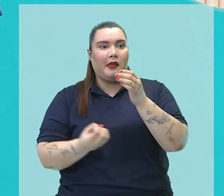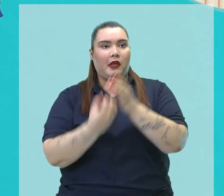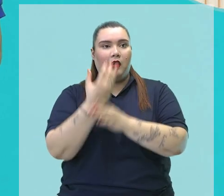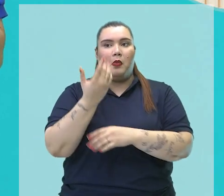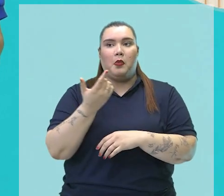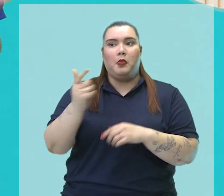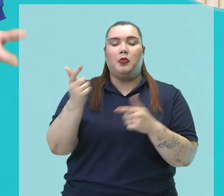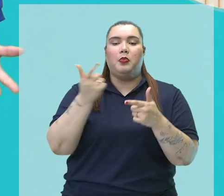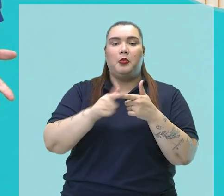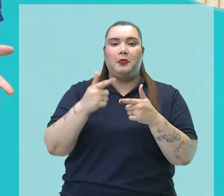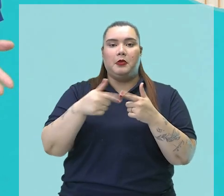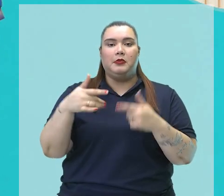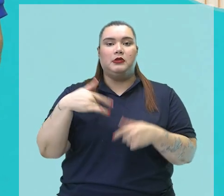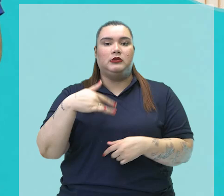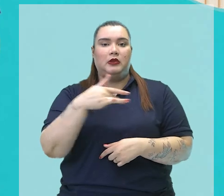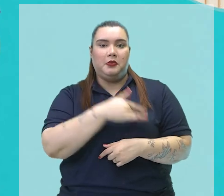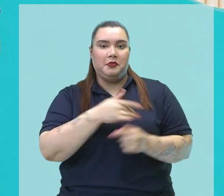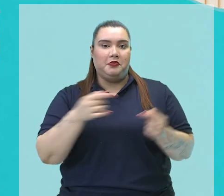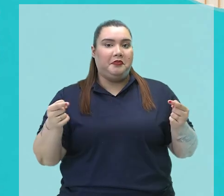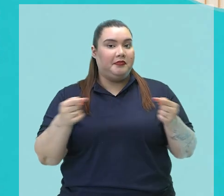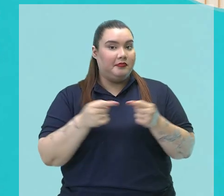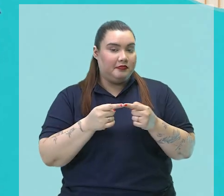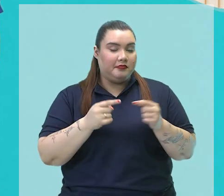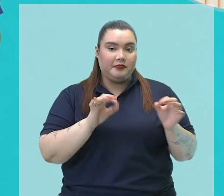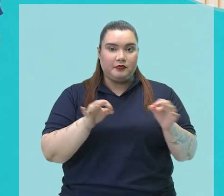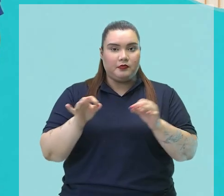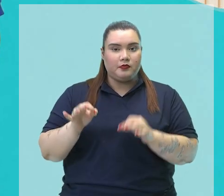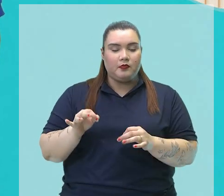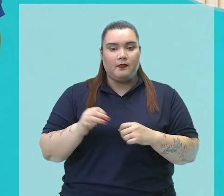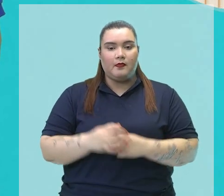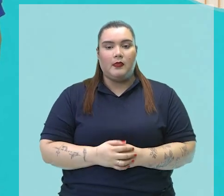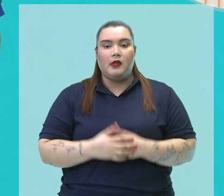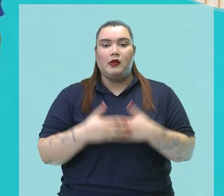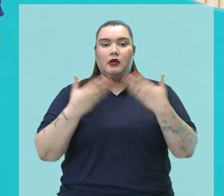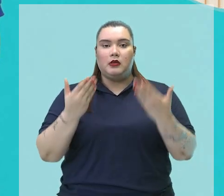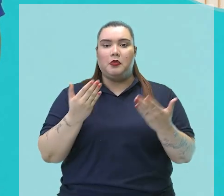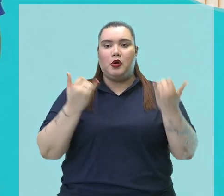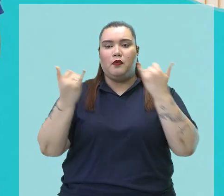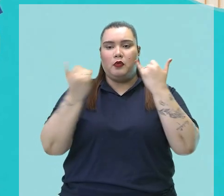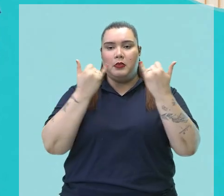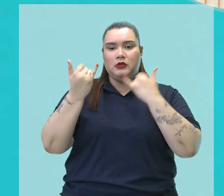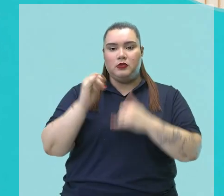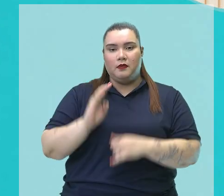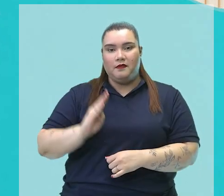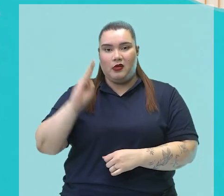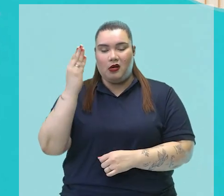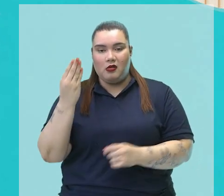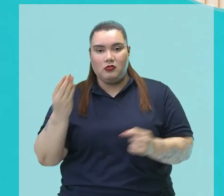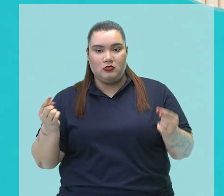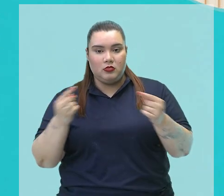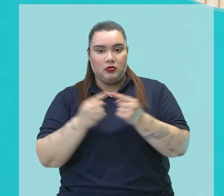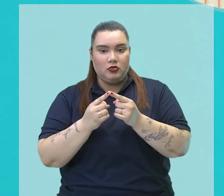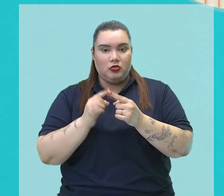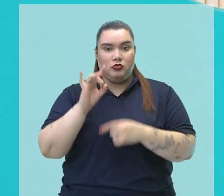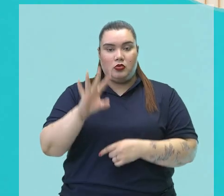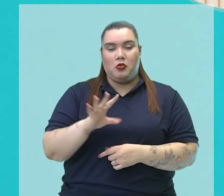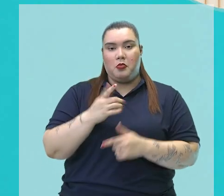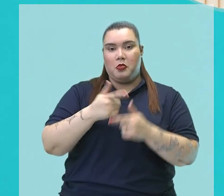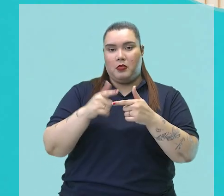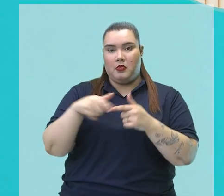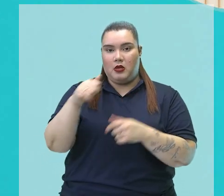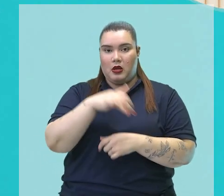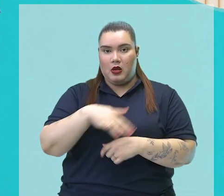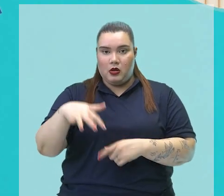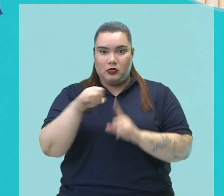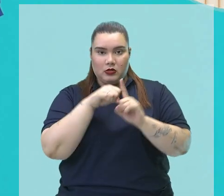outro problema para além daquilo que ela tinha anteriormente. Então, a questão das fake news, ela não é só um problema de um campo da nossa